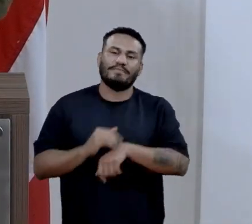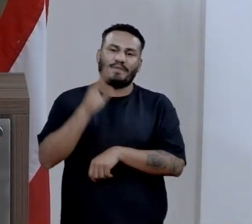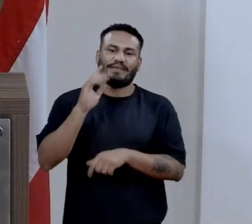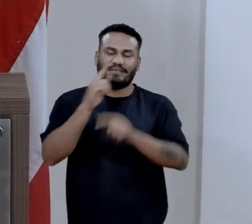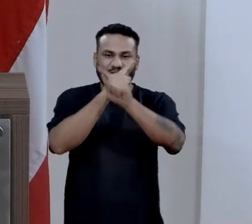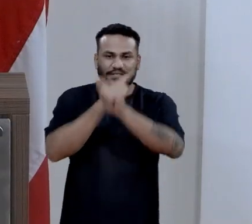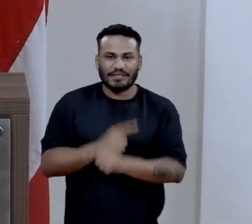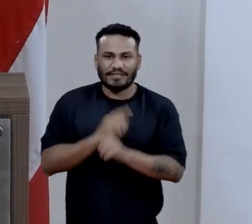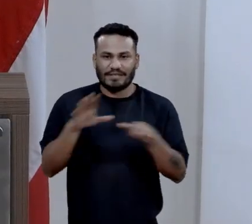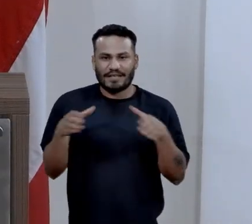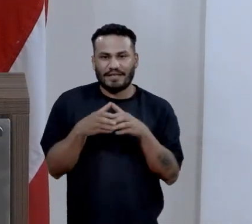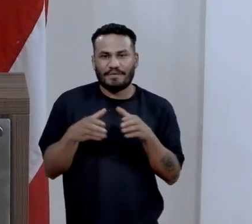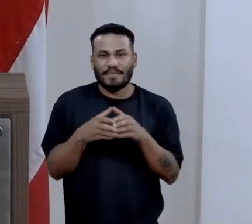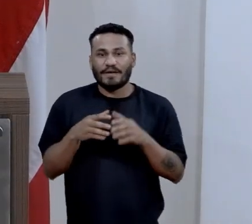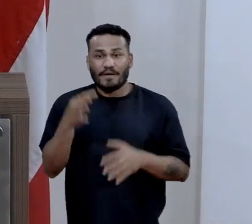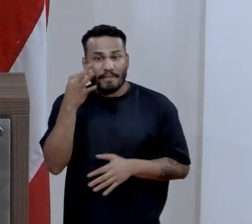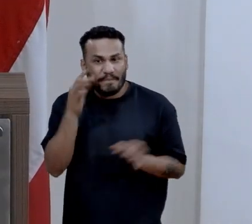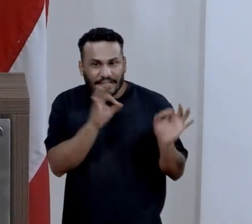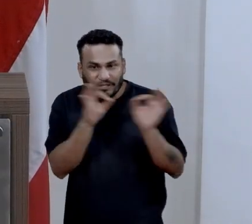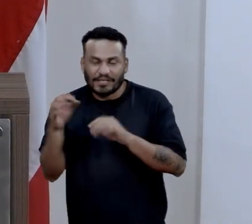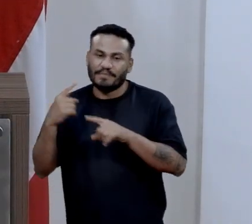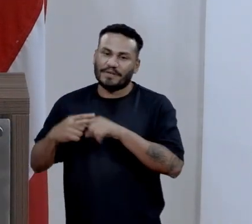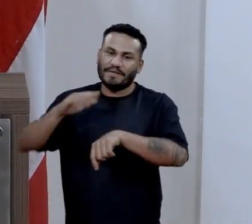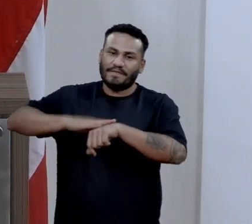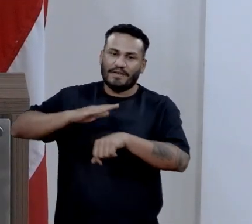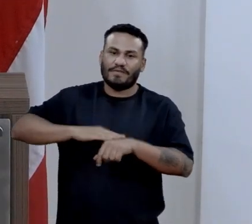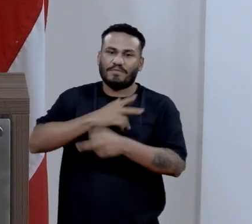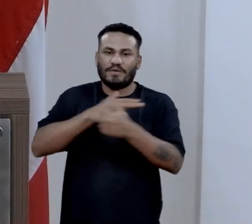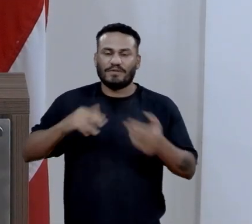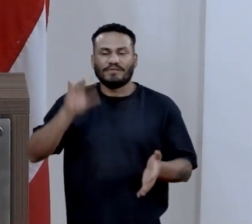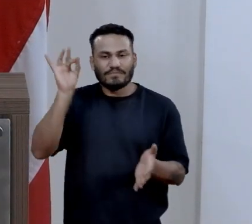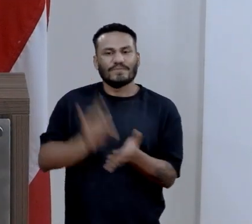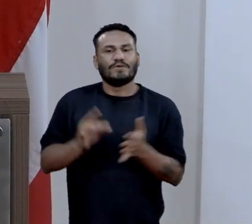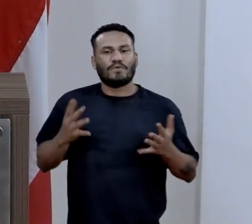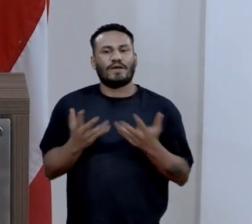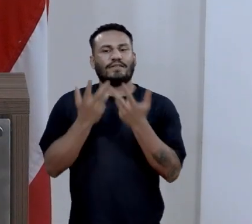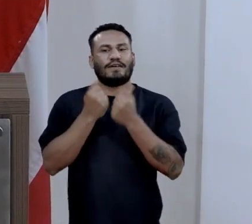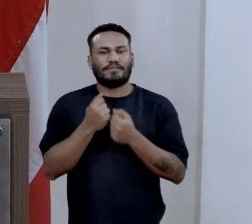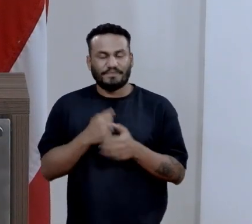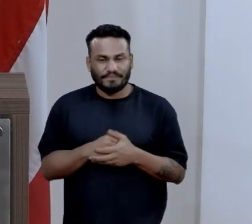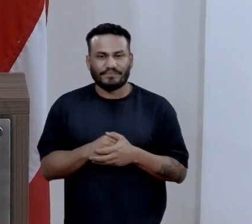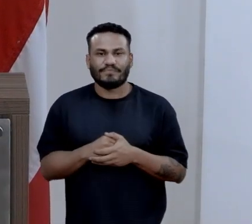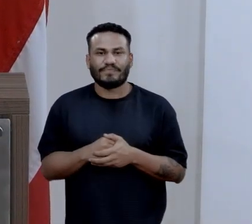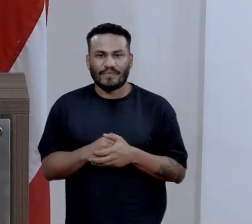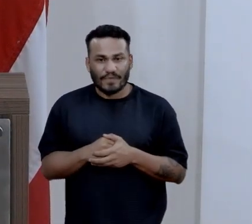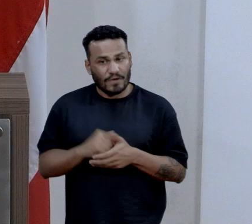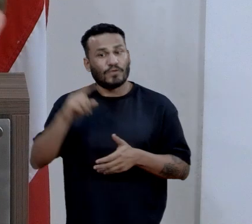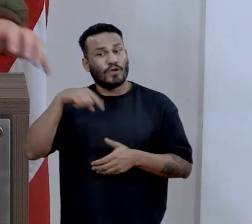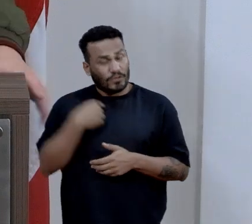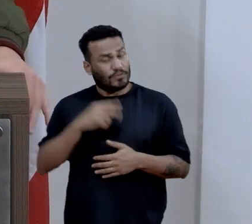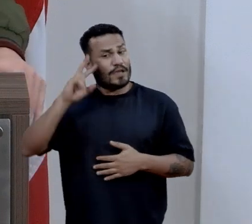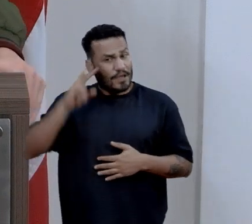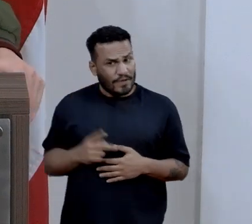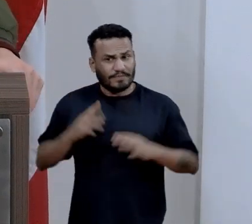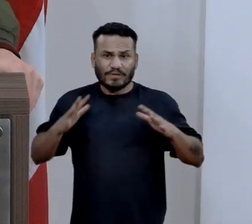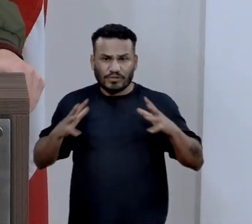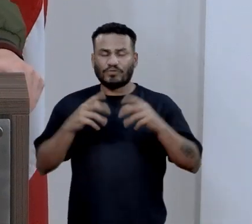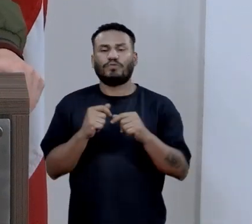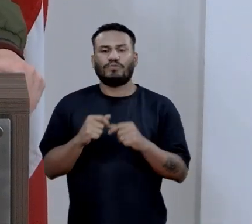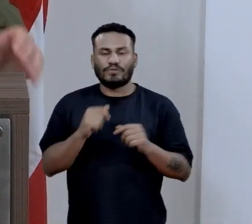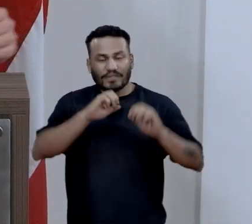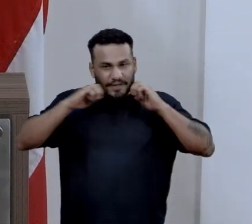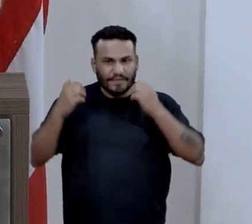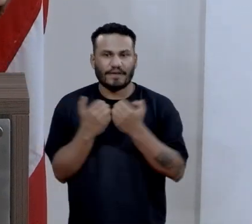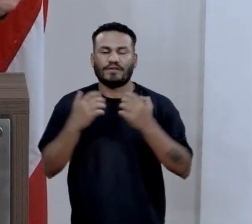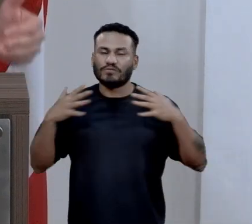da gincana, das equipes, prestigiar, porque foi feito algo realmente com muita qualidade. Então, fica aqui o nosso reconhecimento de todos esses